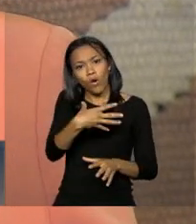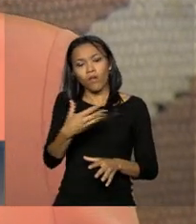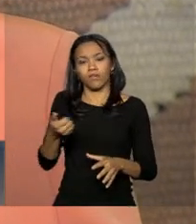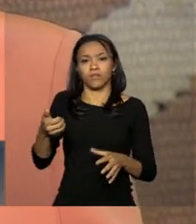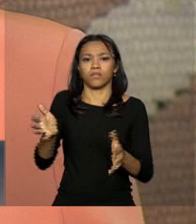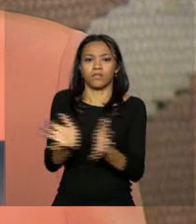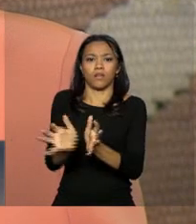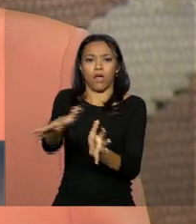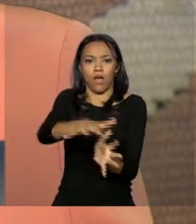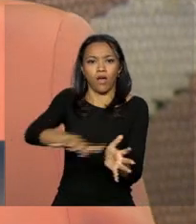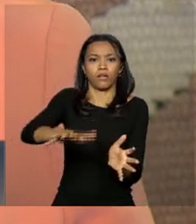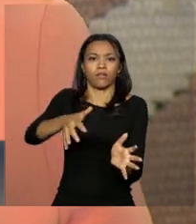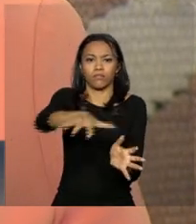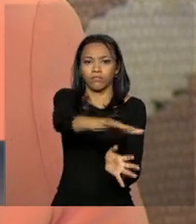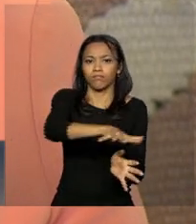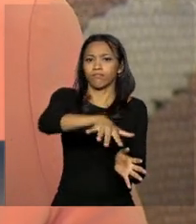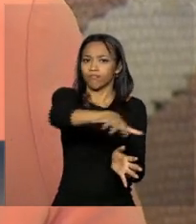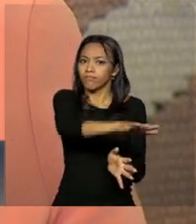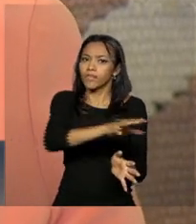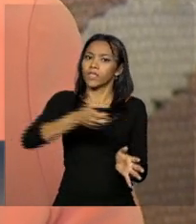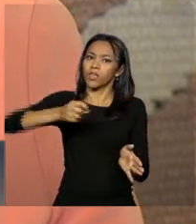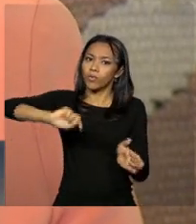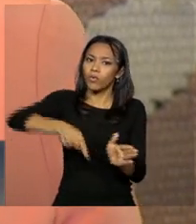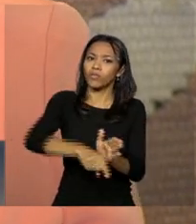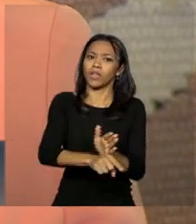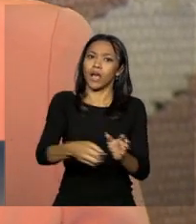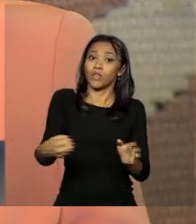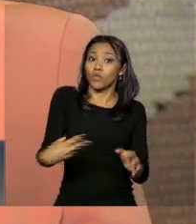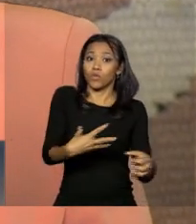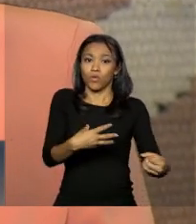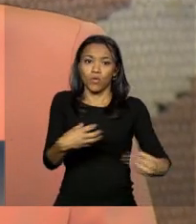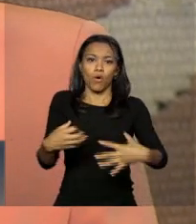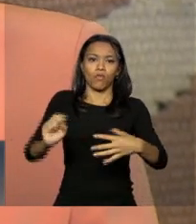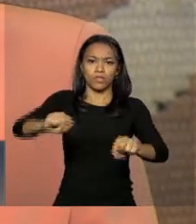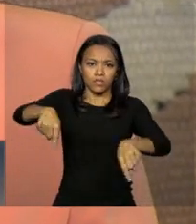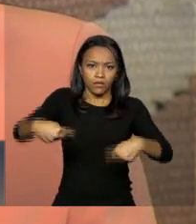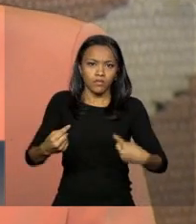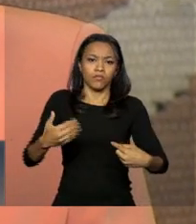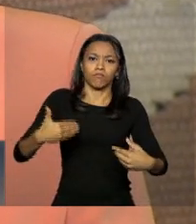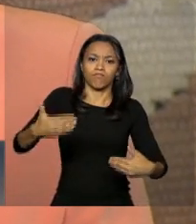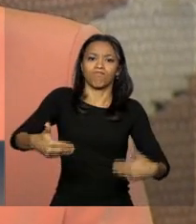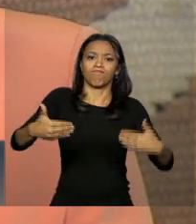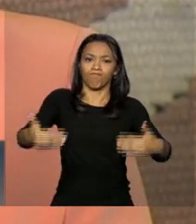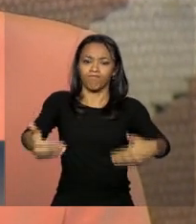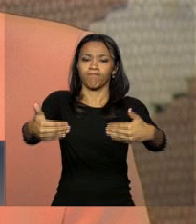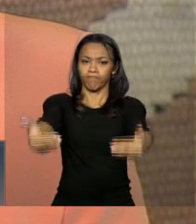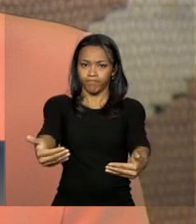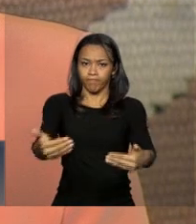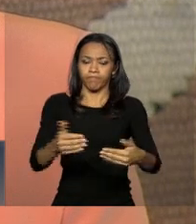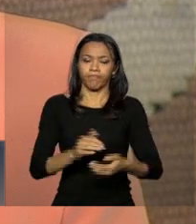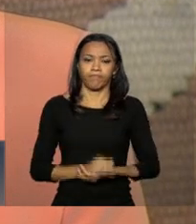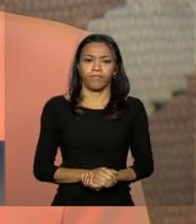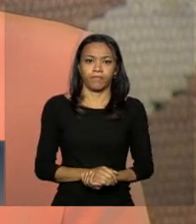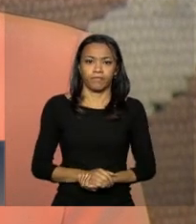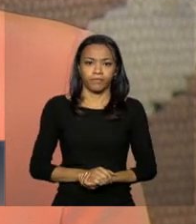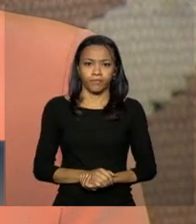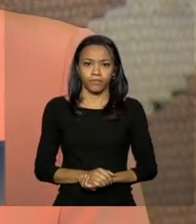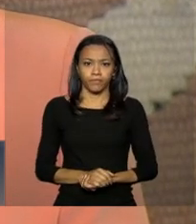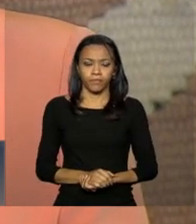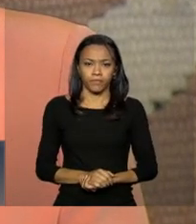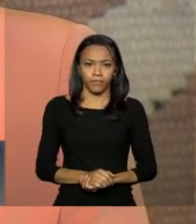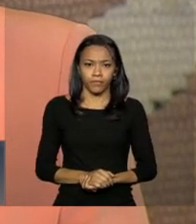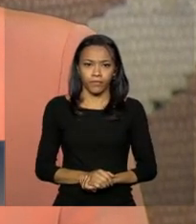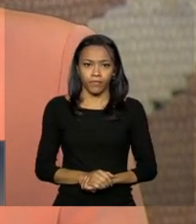possamos aprofundar a nossa cooperação e há novos desafios também. Acabei de dizê-lo na